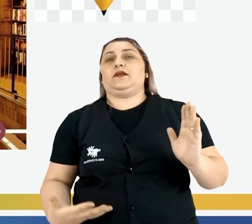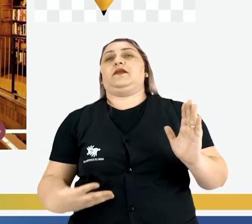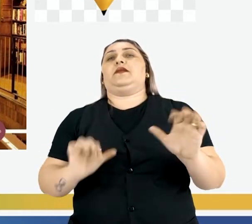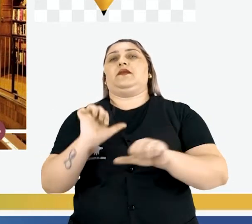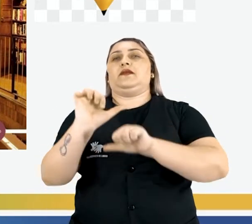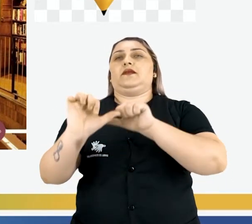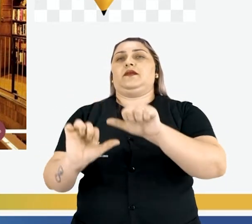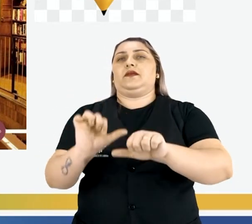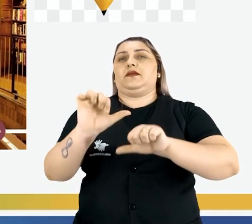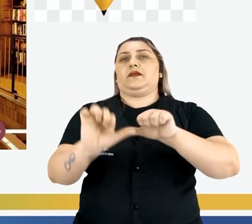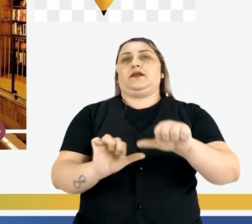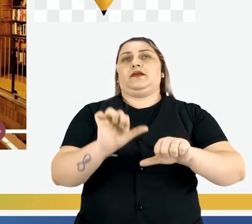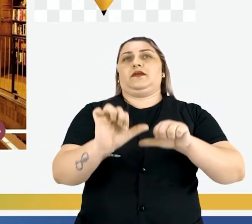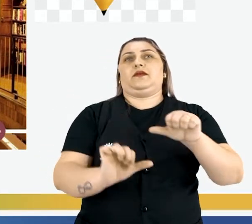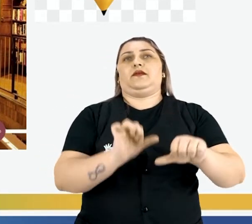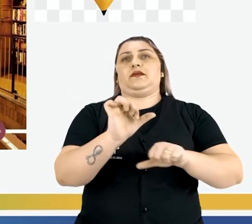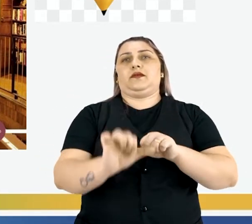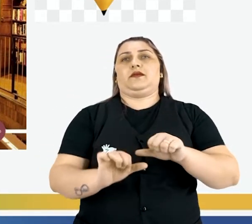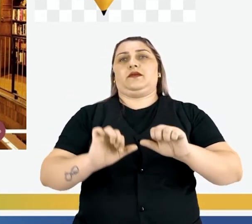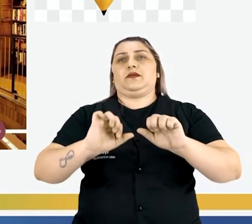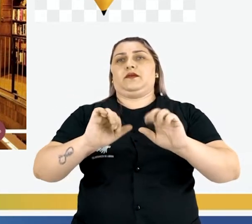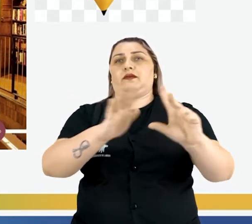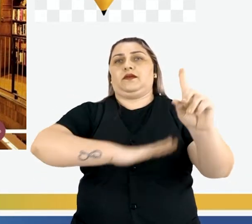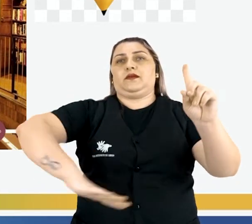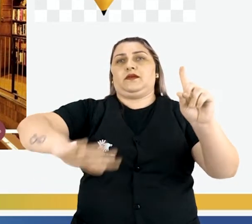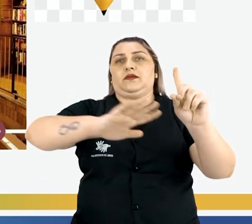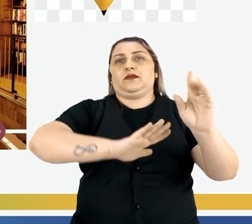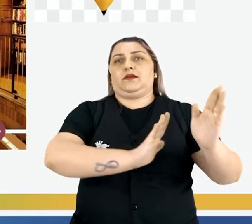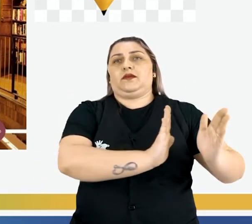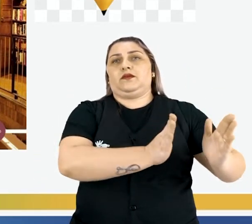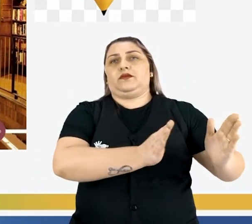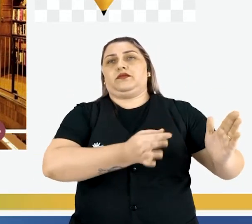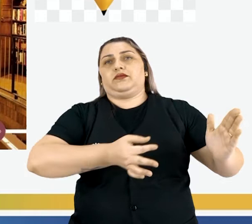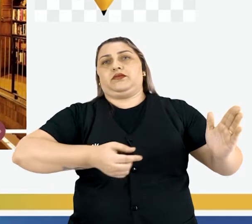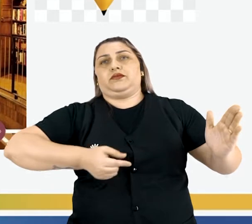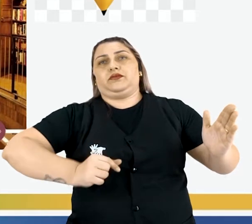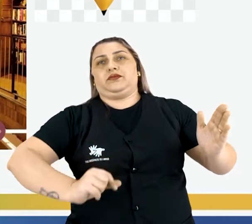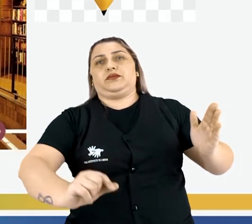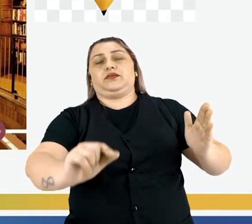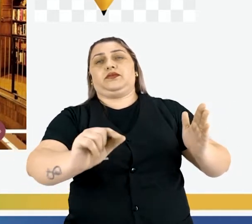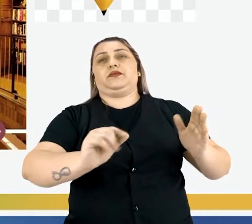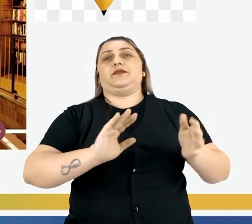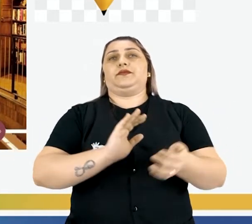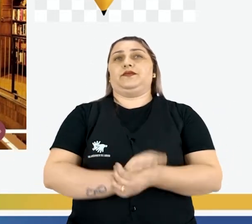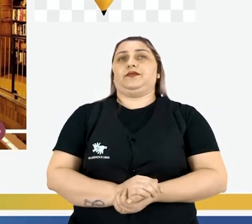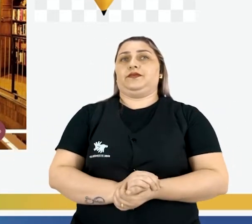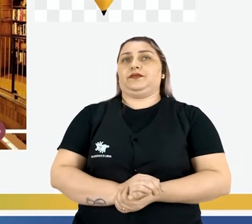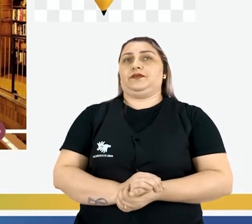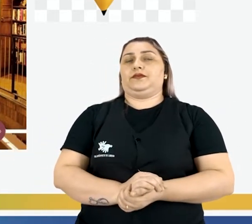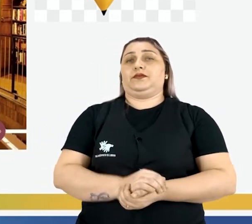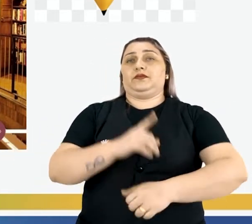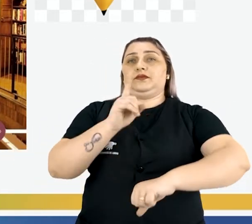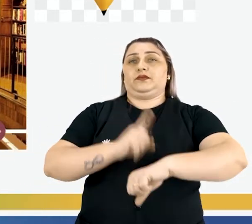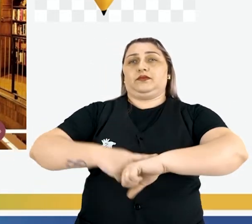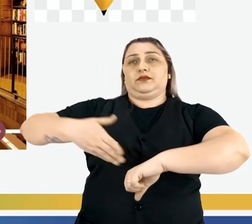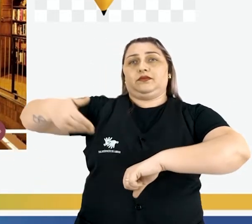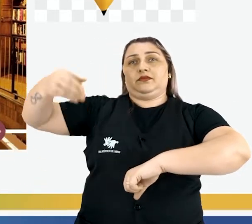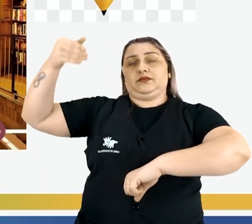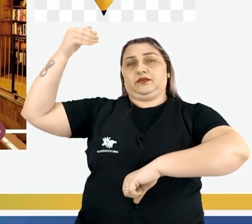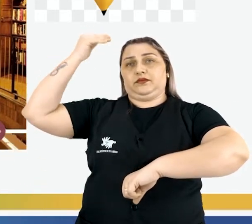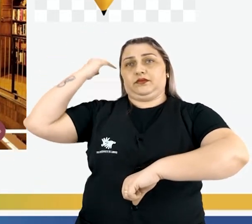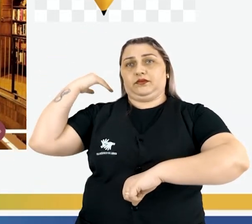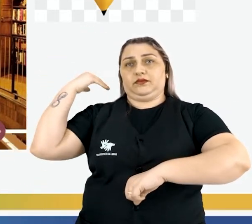pelas transformações das sociedades ao longo dos anos. Então, desde os tempos antigos, desde